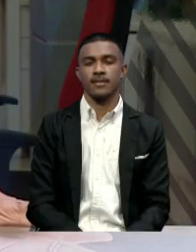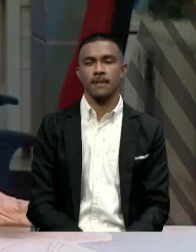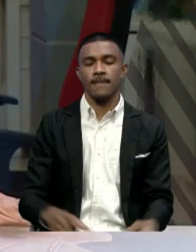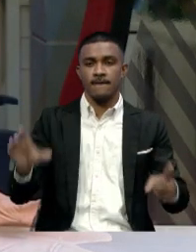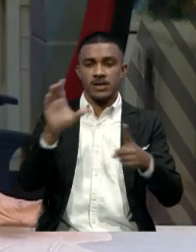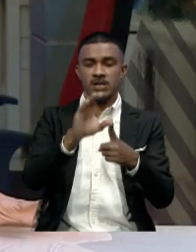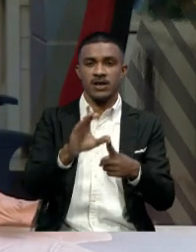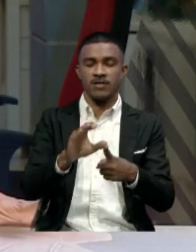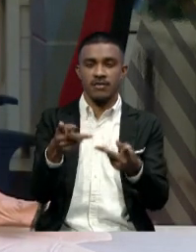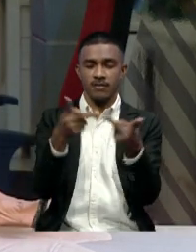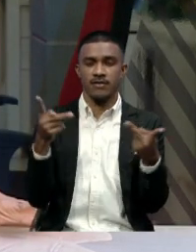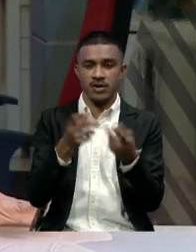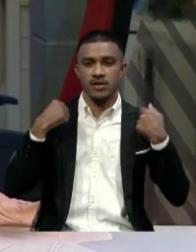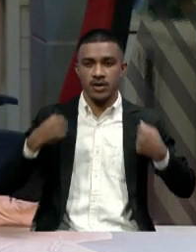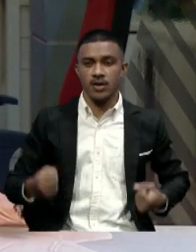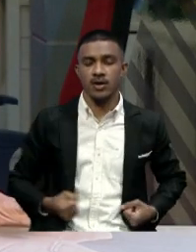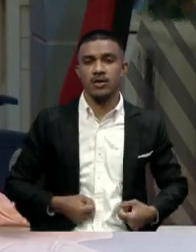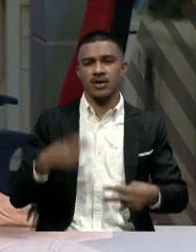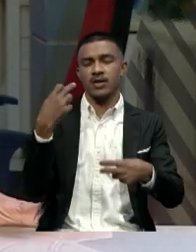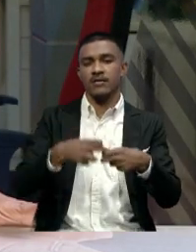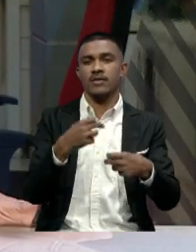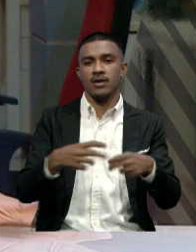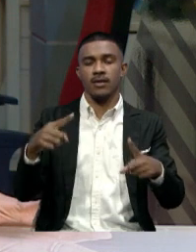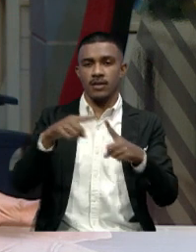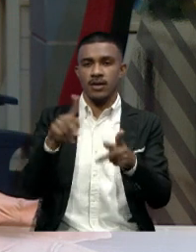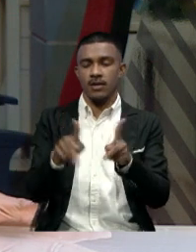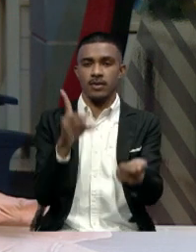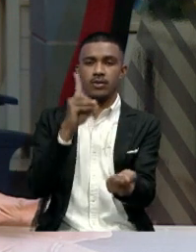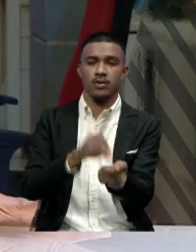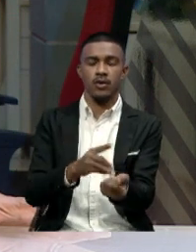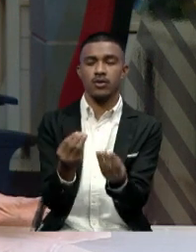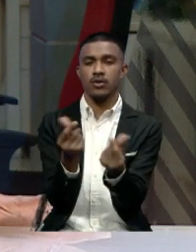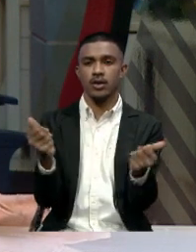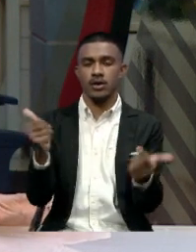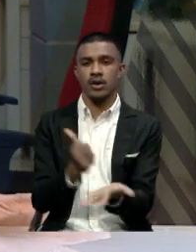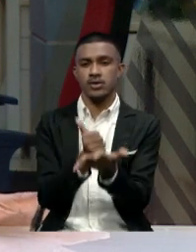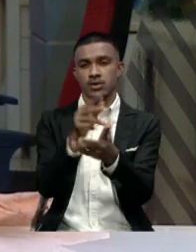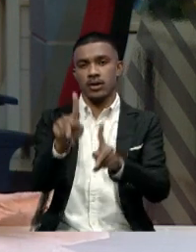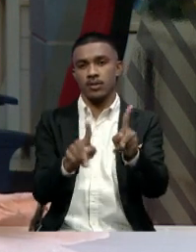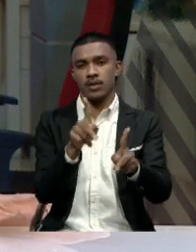Chefe Centro de Saúde Lake Doe preocupa, pessoal de saúde é suficiente, atua, atende a comunidade.